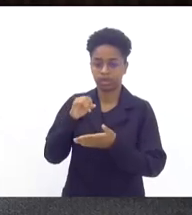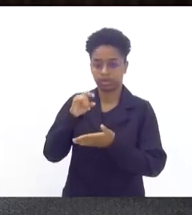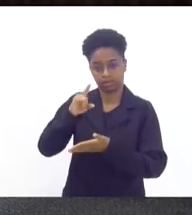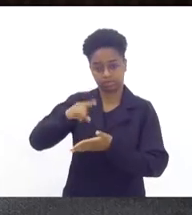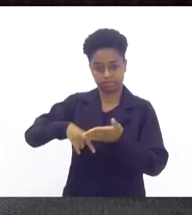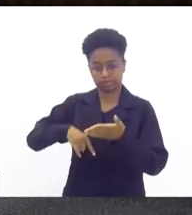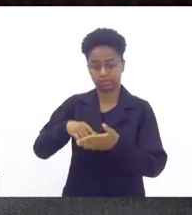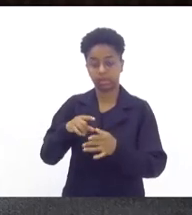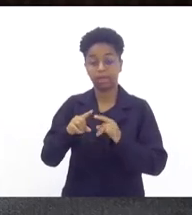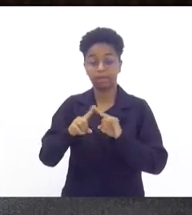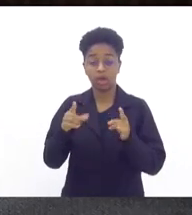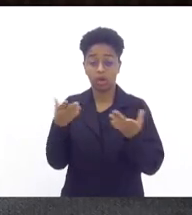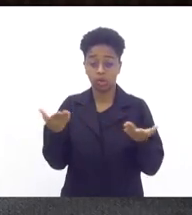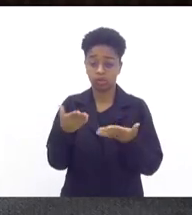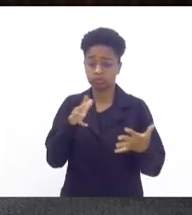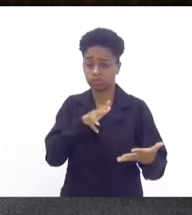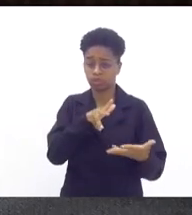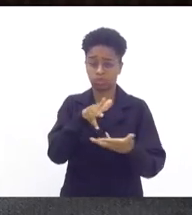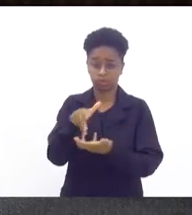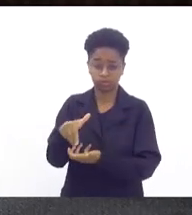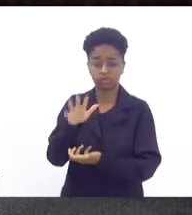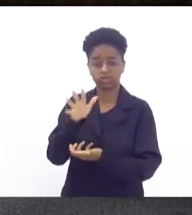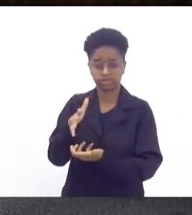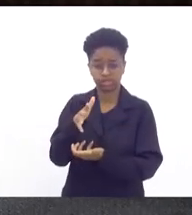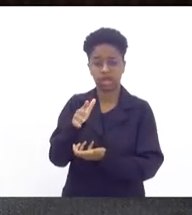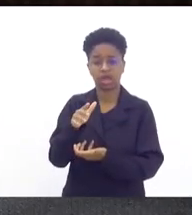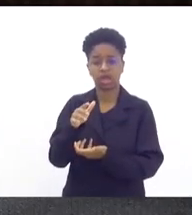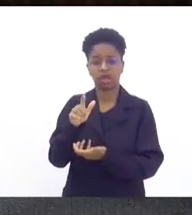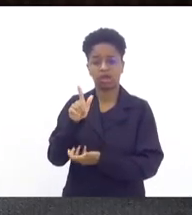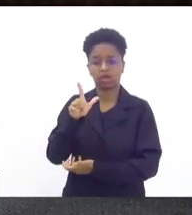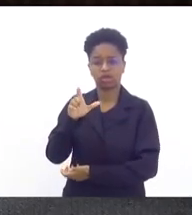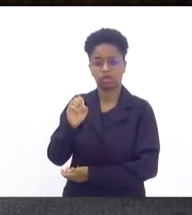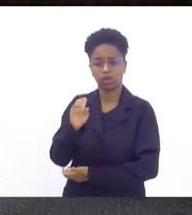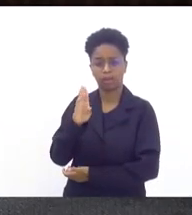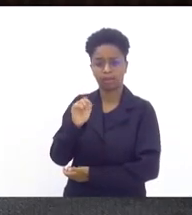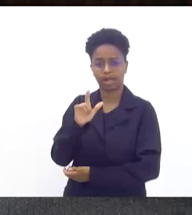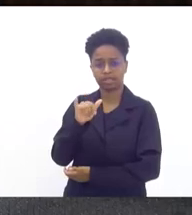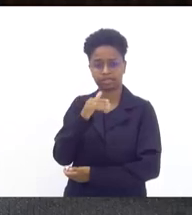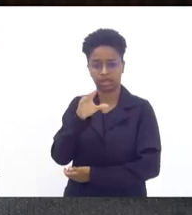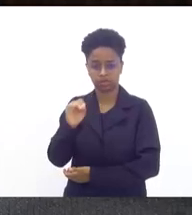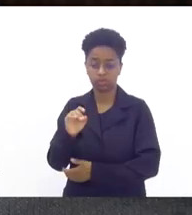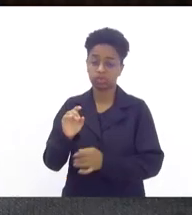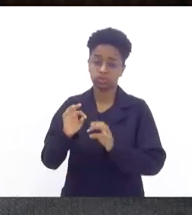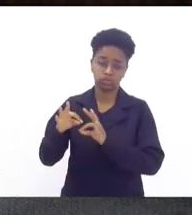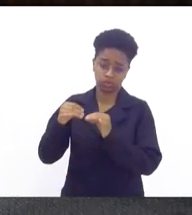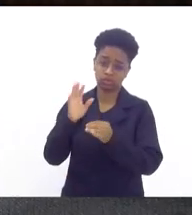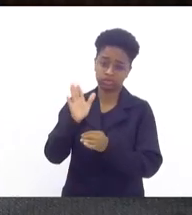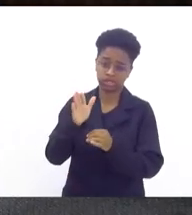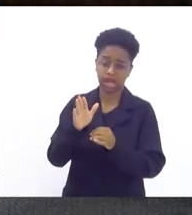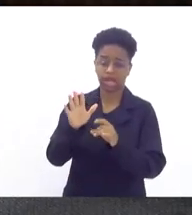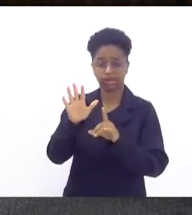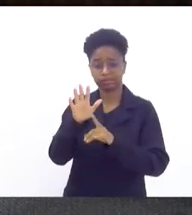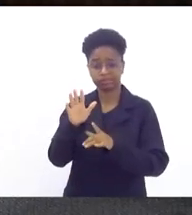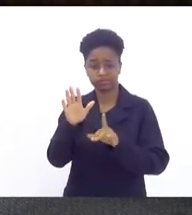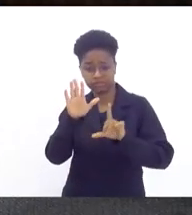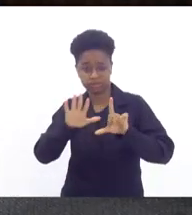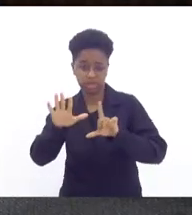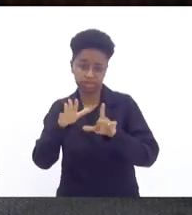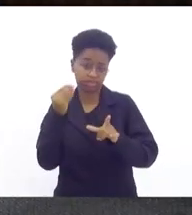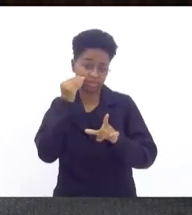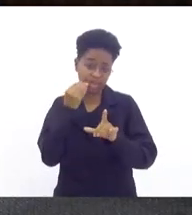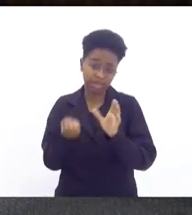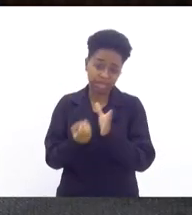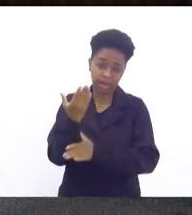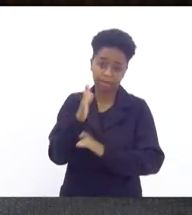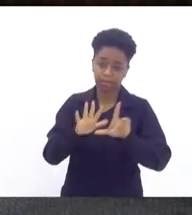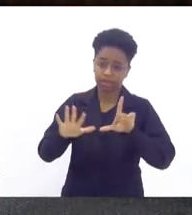em vista que o mundo hoje é globalizado e tudo passou para a área digital de repente criar criar-se uma plataforma ou alguma